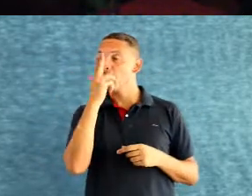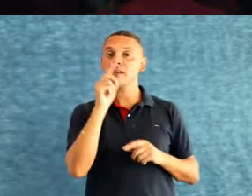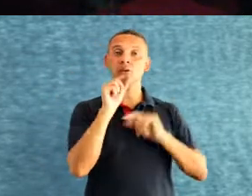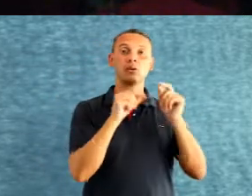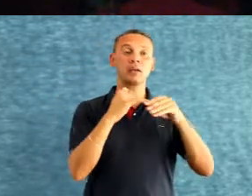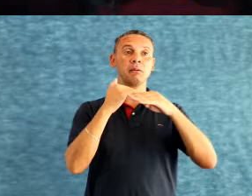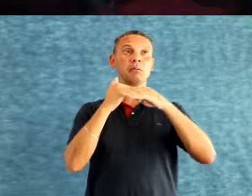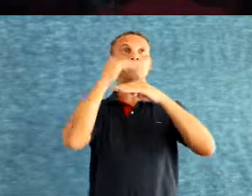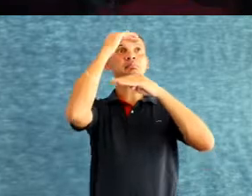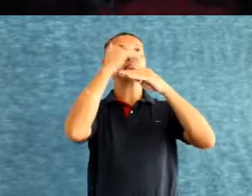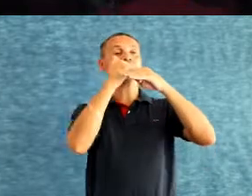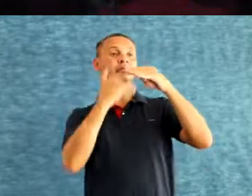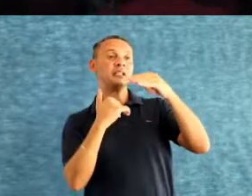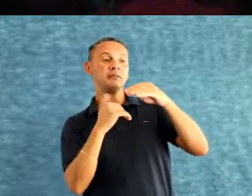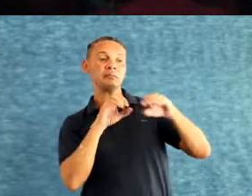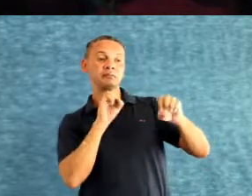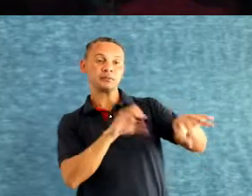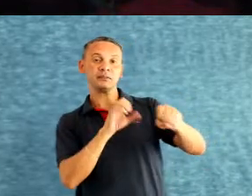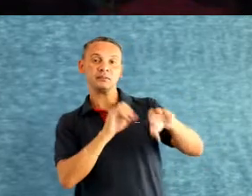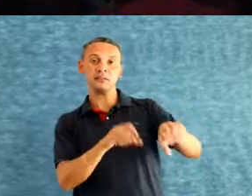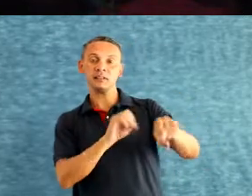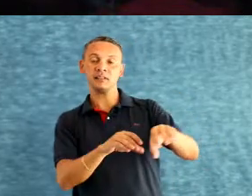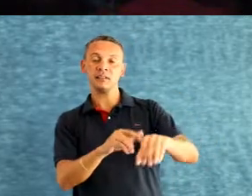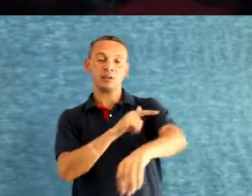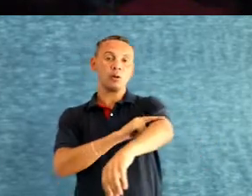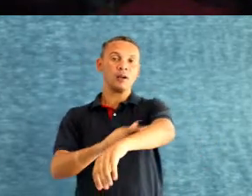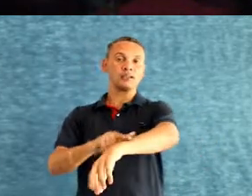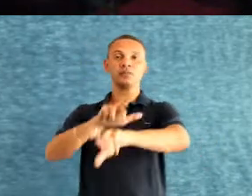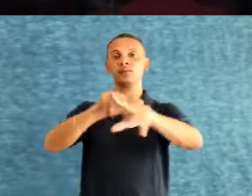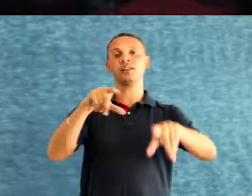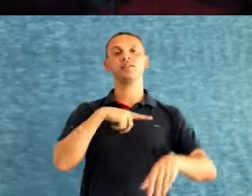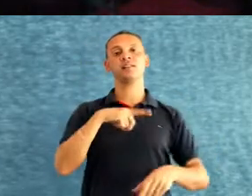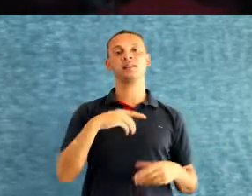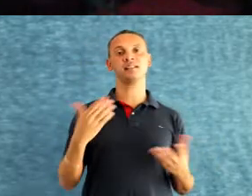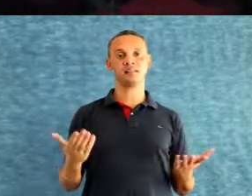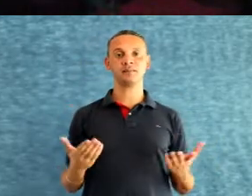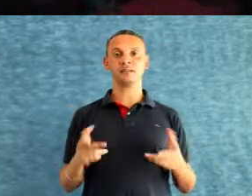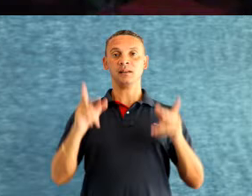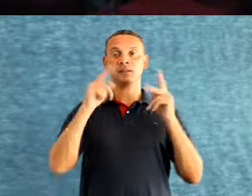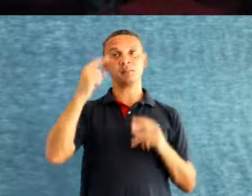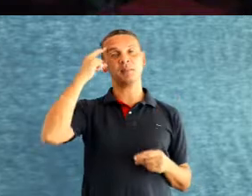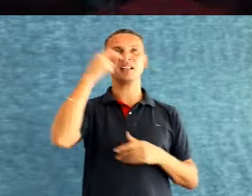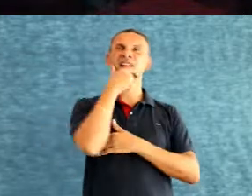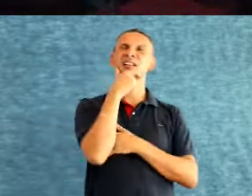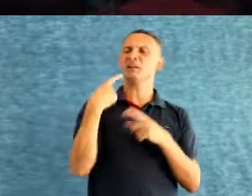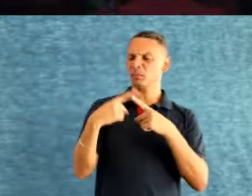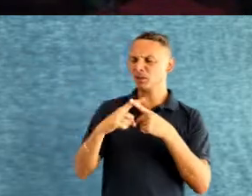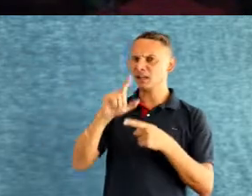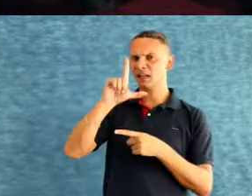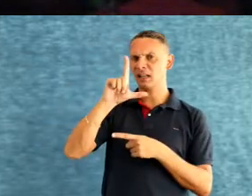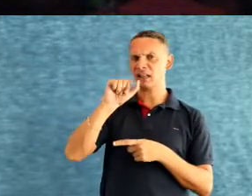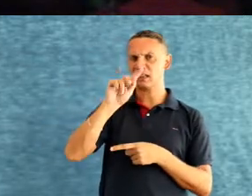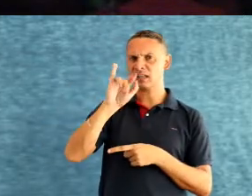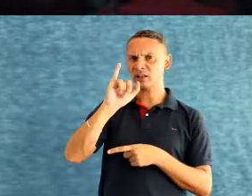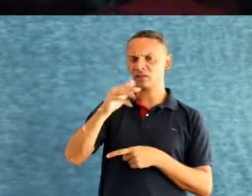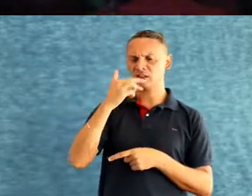nível do ensino que era aí ministrado, que, sabe, ficava assim, mas por que latim? Será que essa diretora